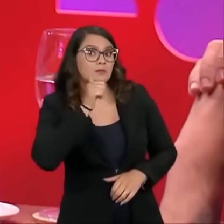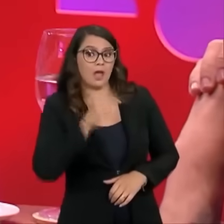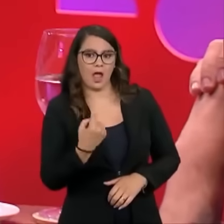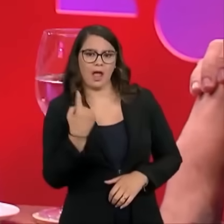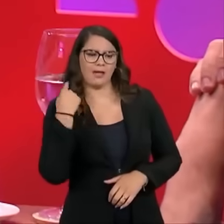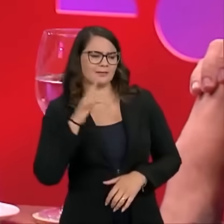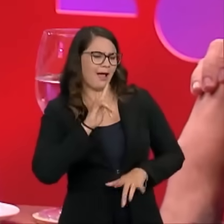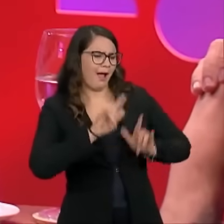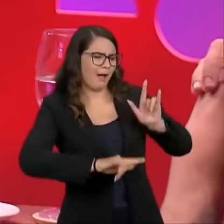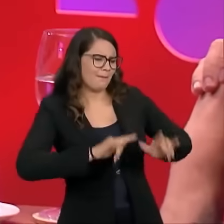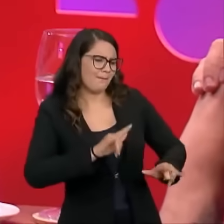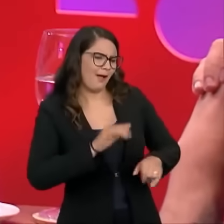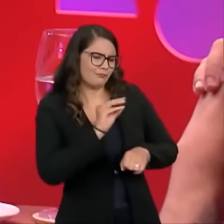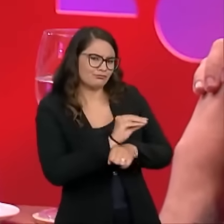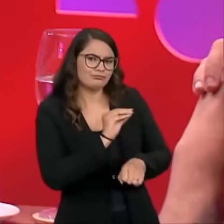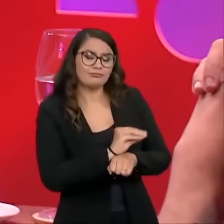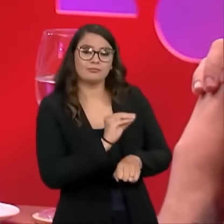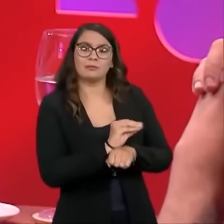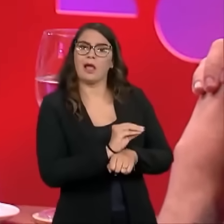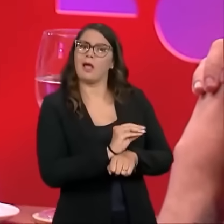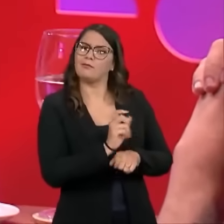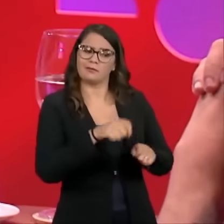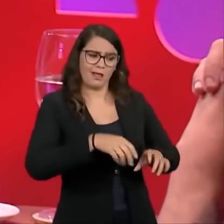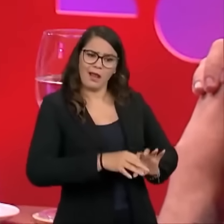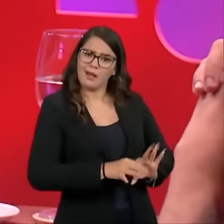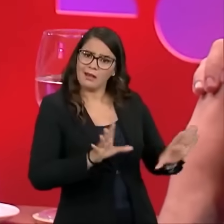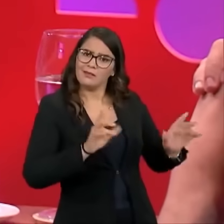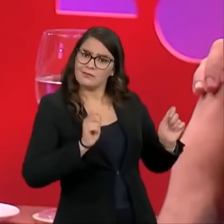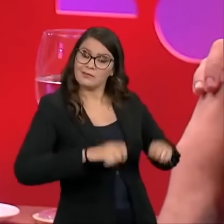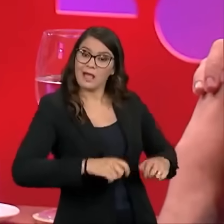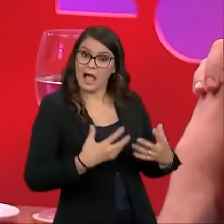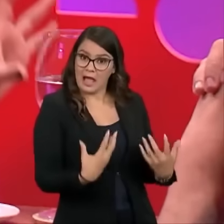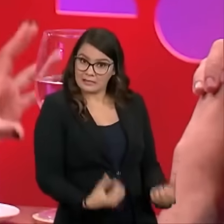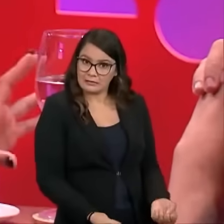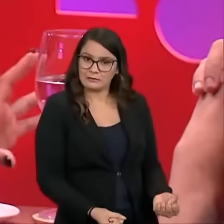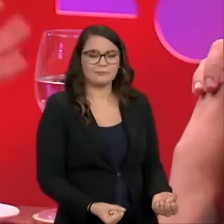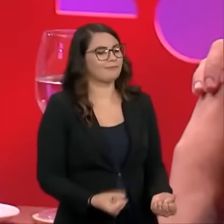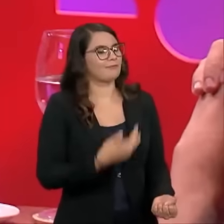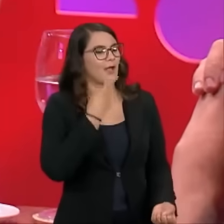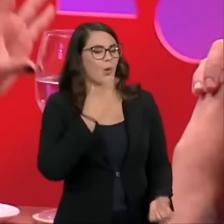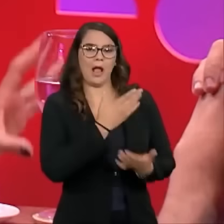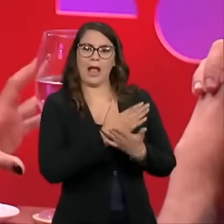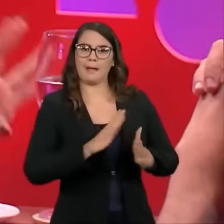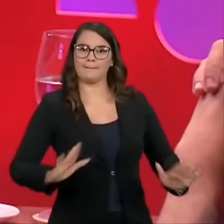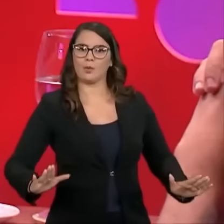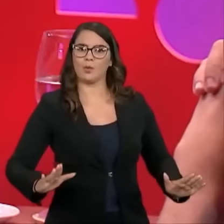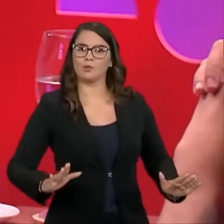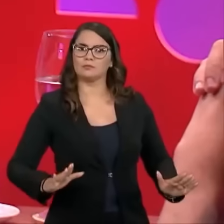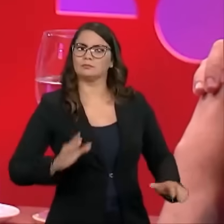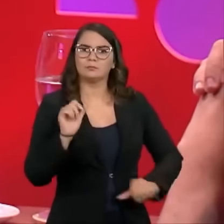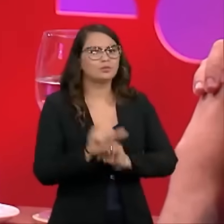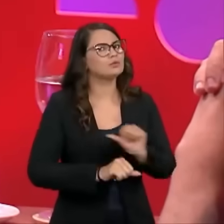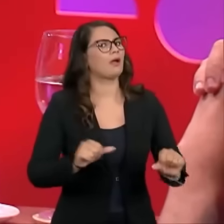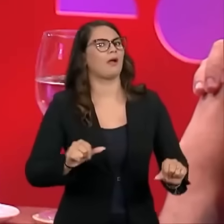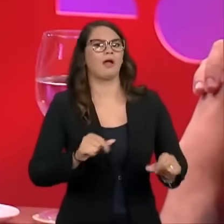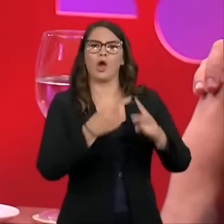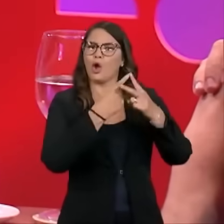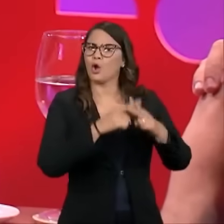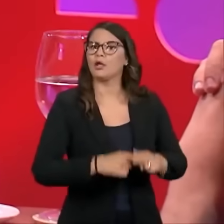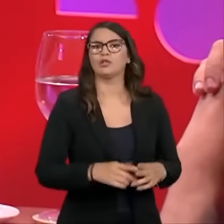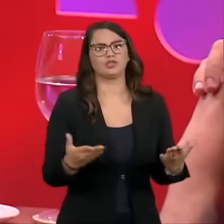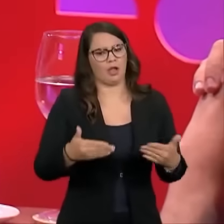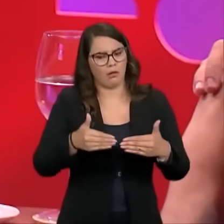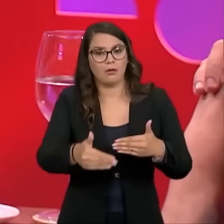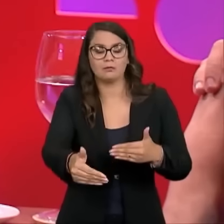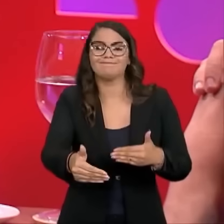lhe amavam lhe amparavam e lhe davam condição de ser quem você é passam a dizer aqui não mais aqui não pode nós precisamos corrigir isso